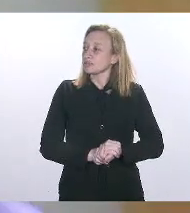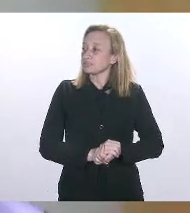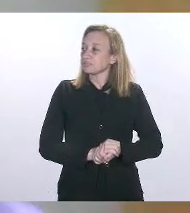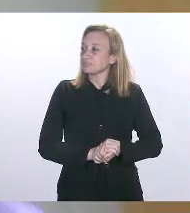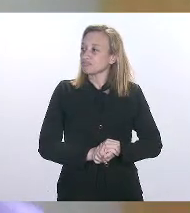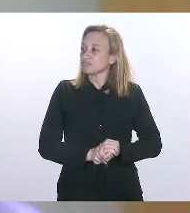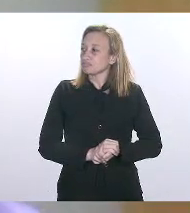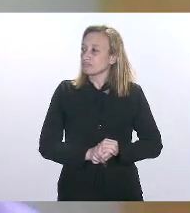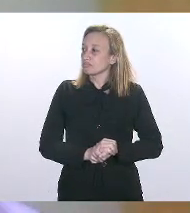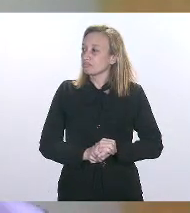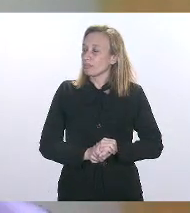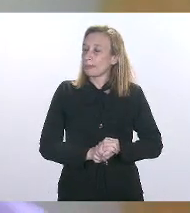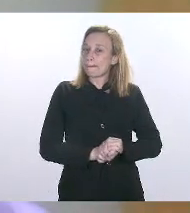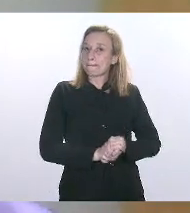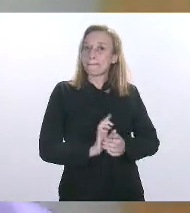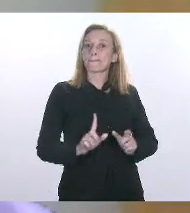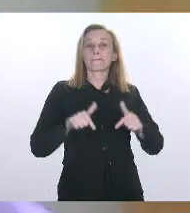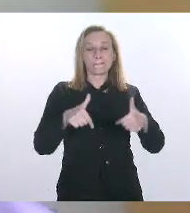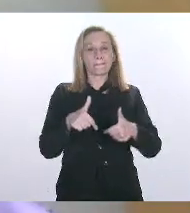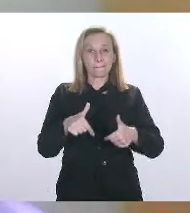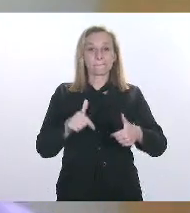uma ação